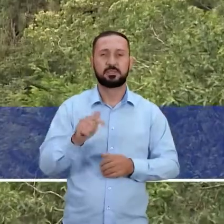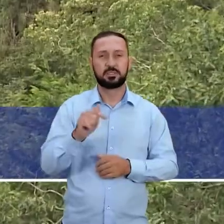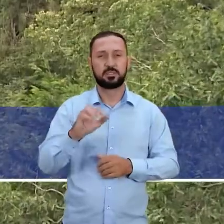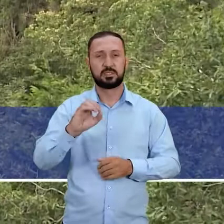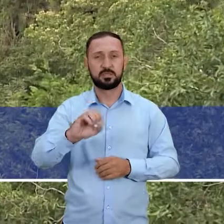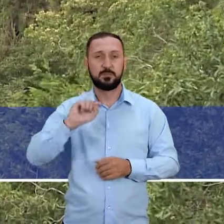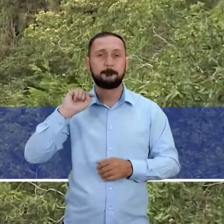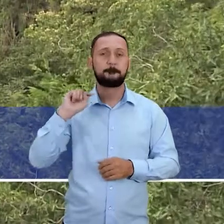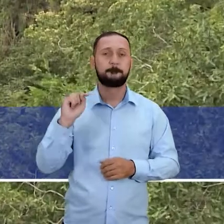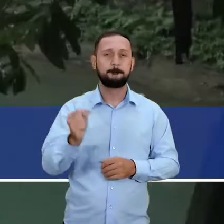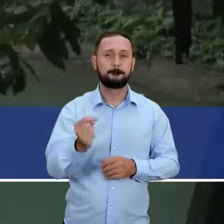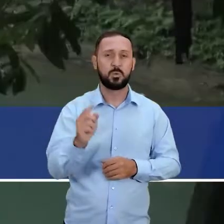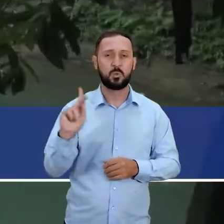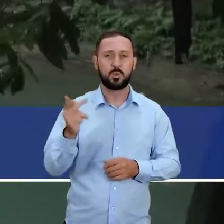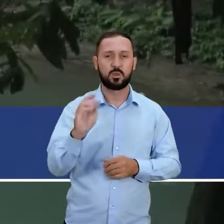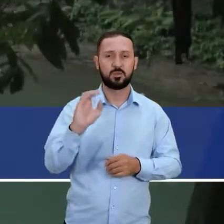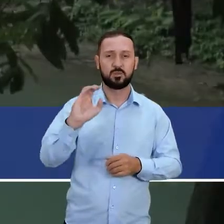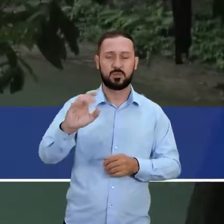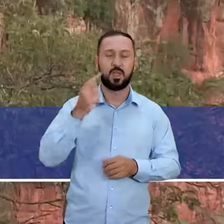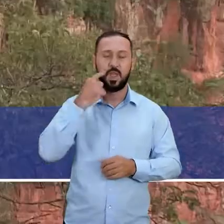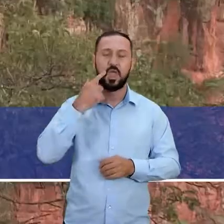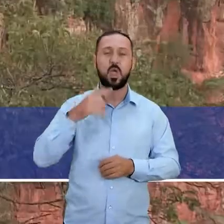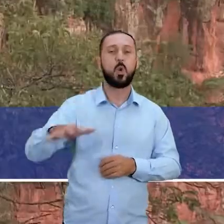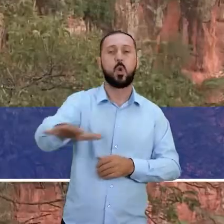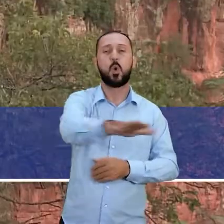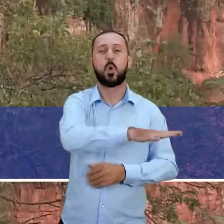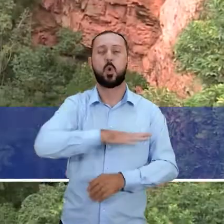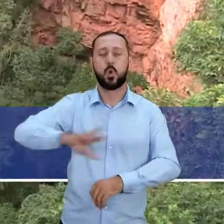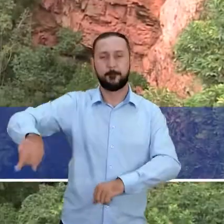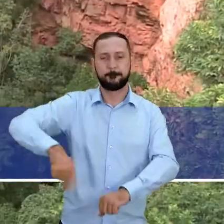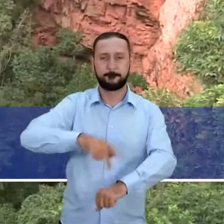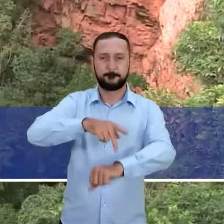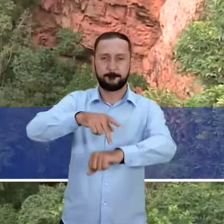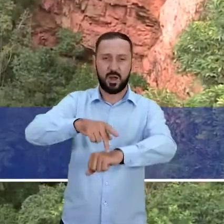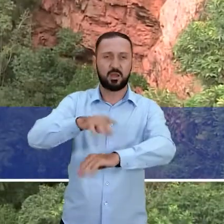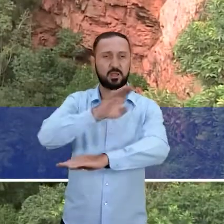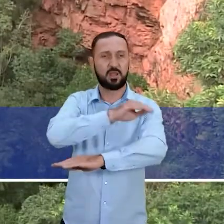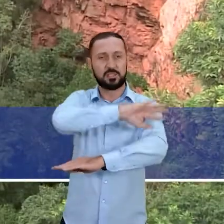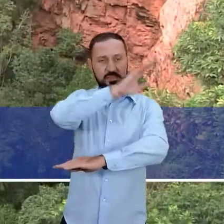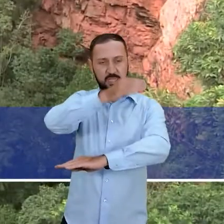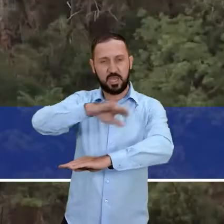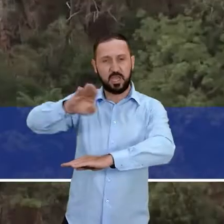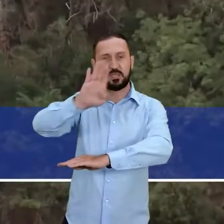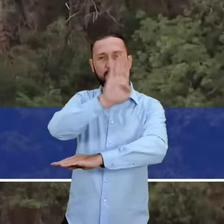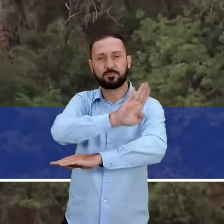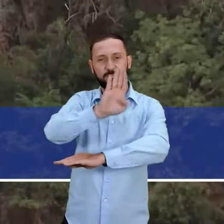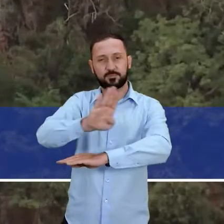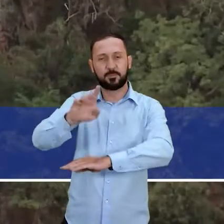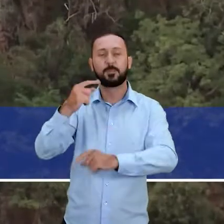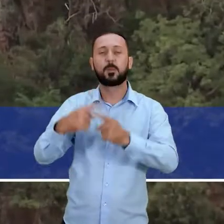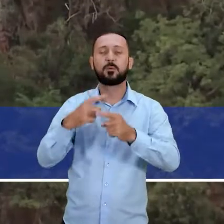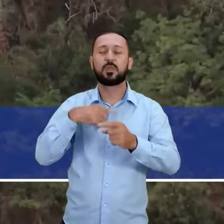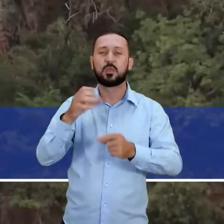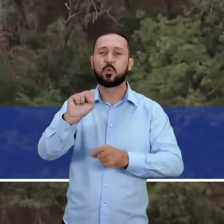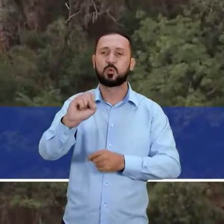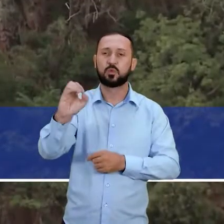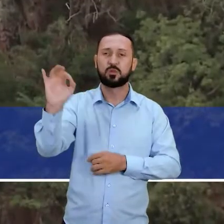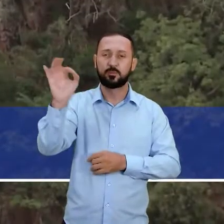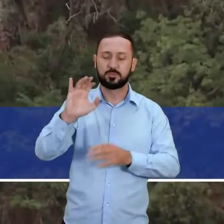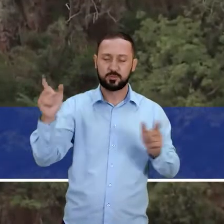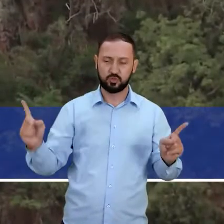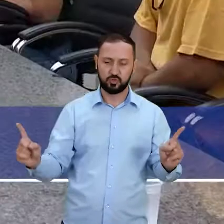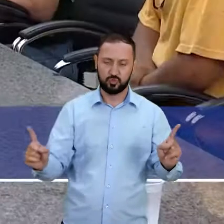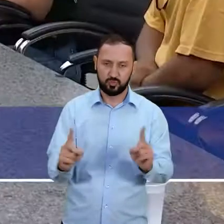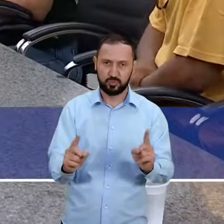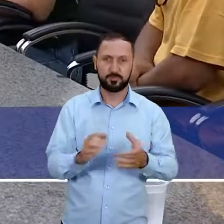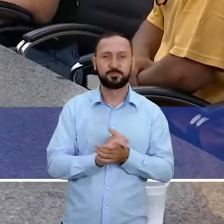de 76 mil hectares compõem o Parque Nacional da Serra da Bodoquena, que na Justiça enfrenta questionamentos sobre eventual redução de 80%